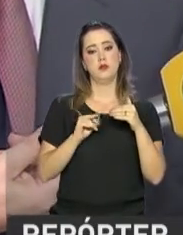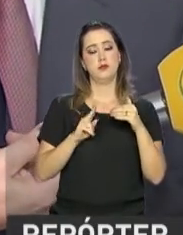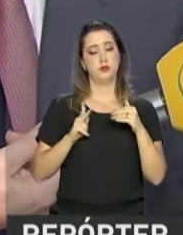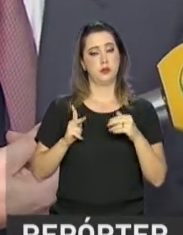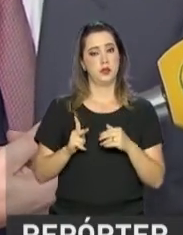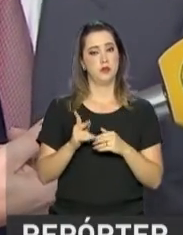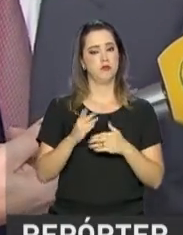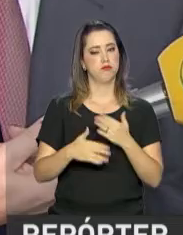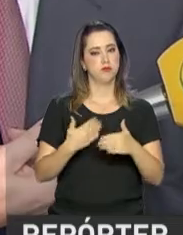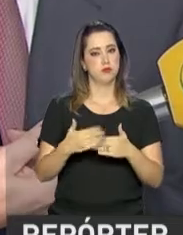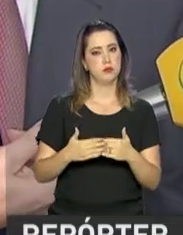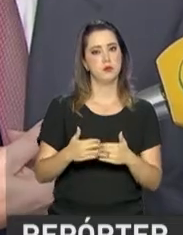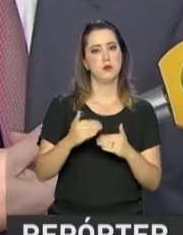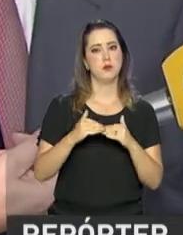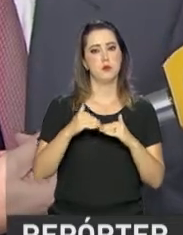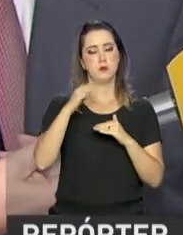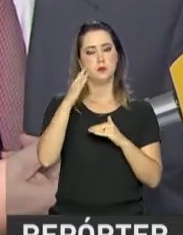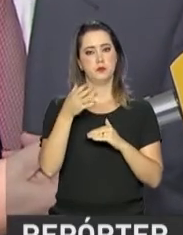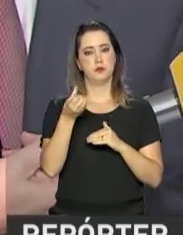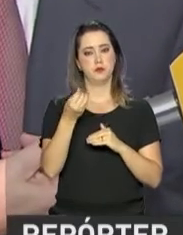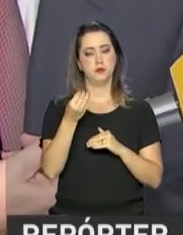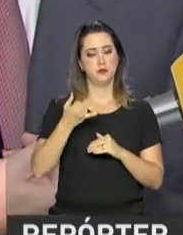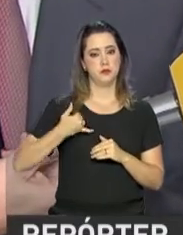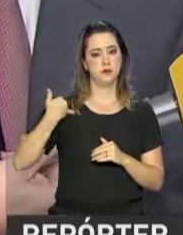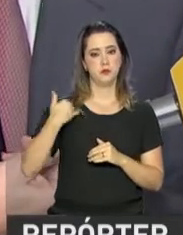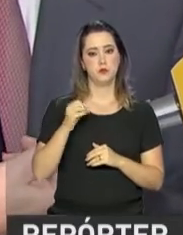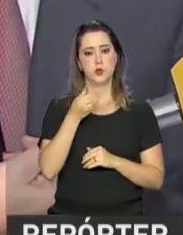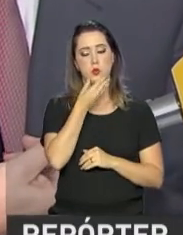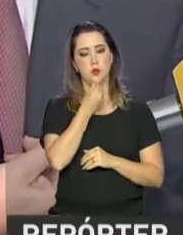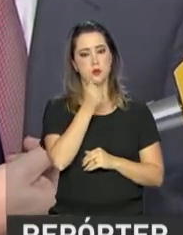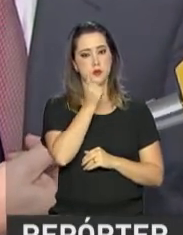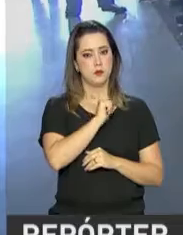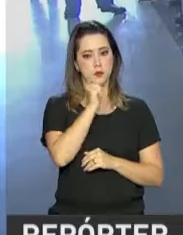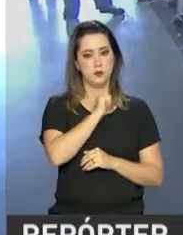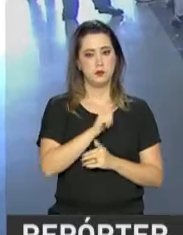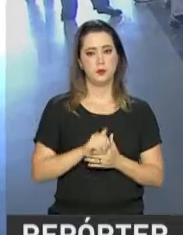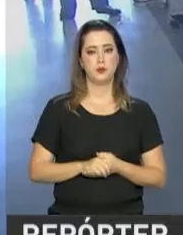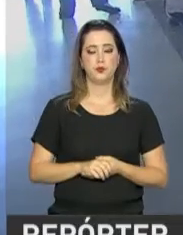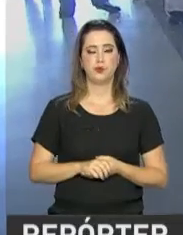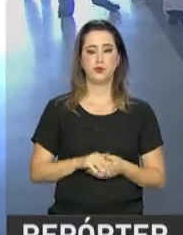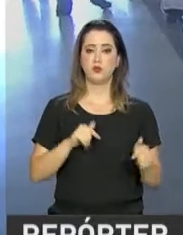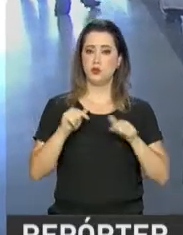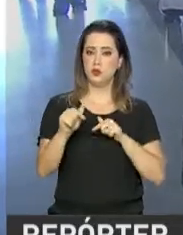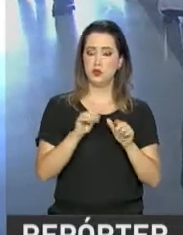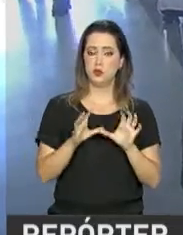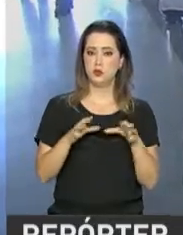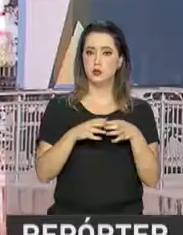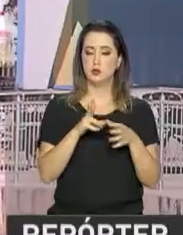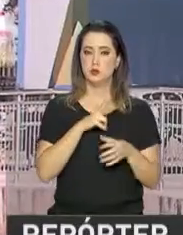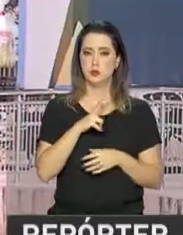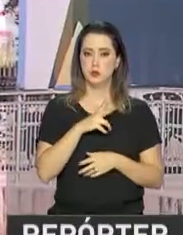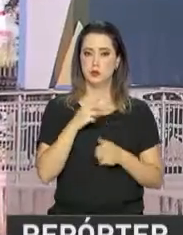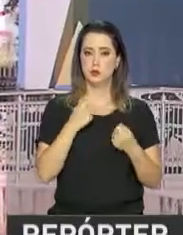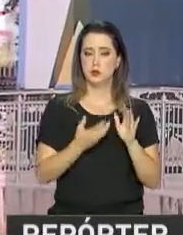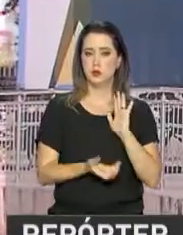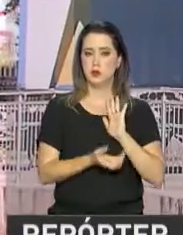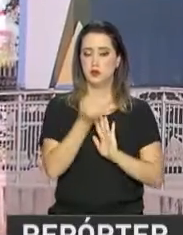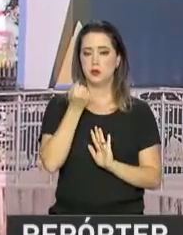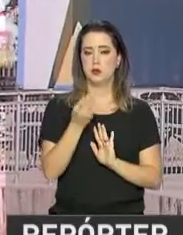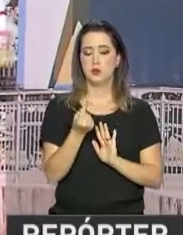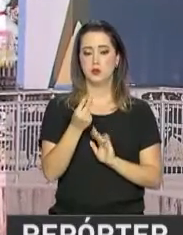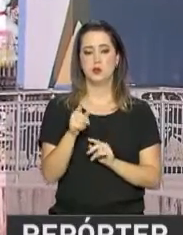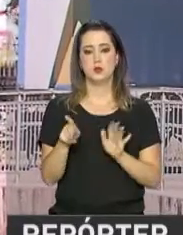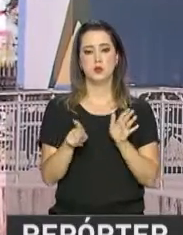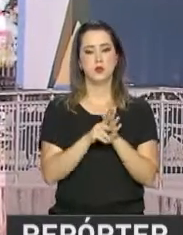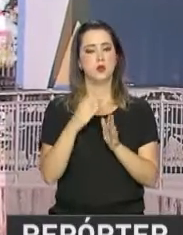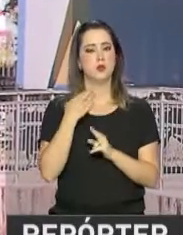para quem tem mais de 60 anos homens e mulheres os trabalhadores da iniciativa privada deverão sacar o dinheiro nas agências